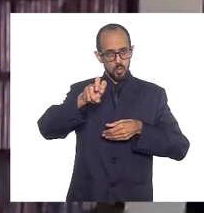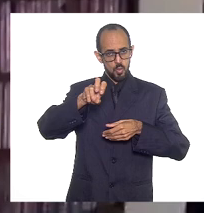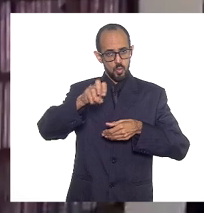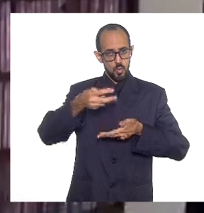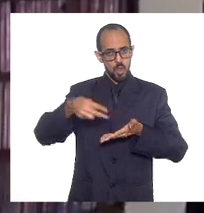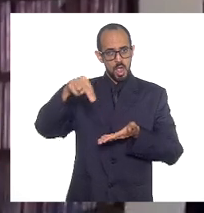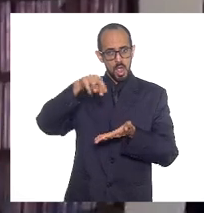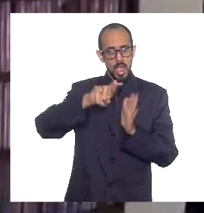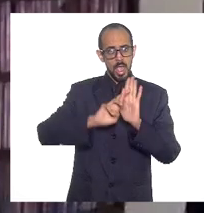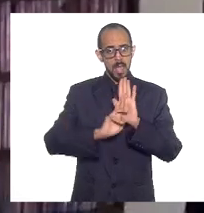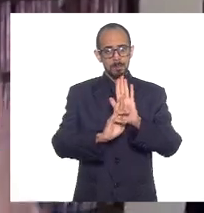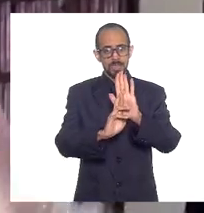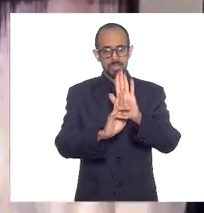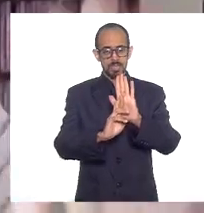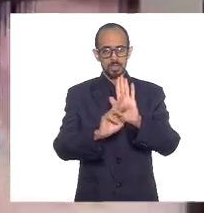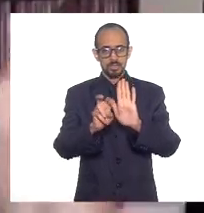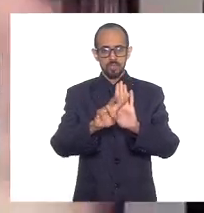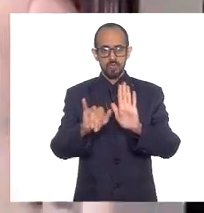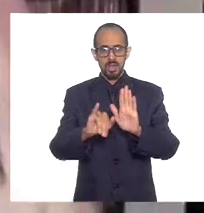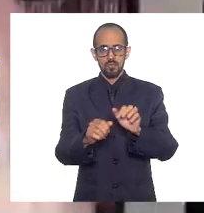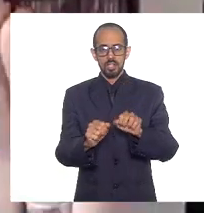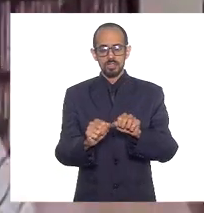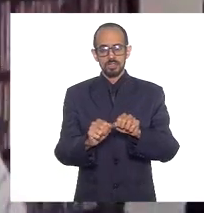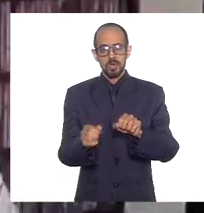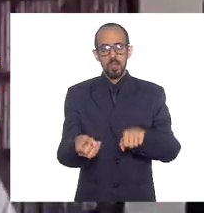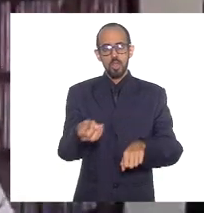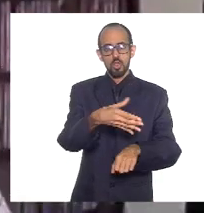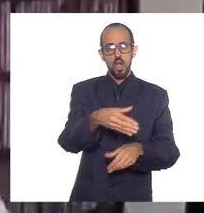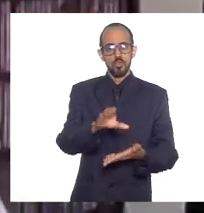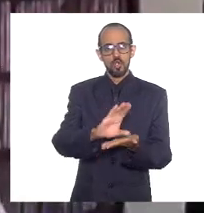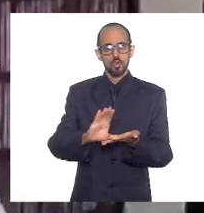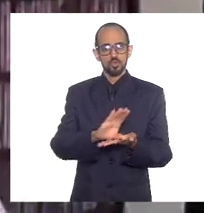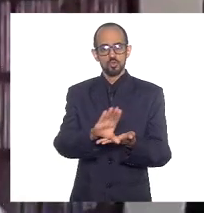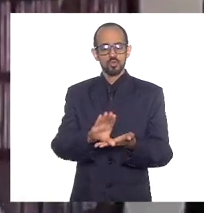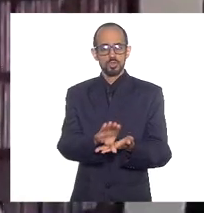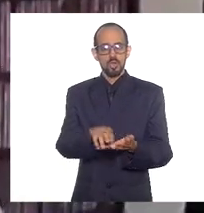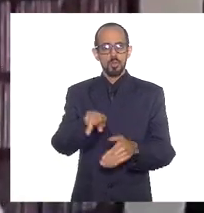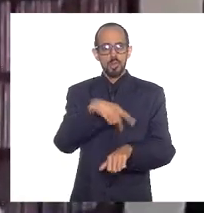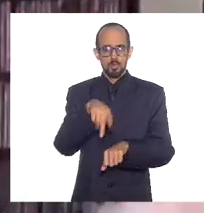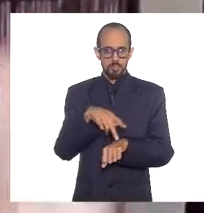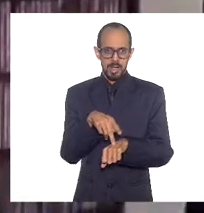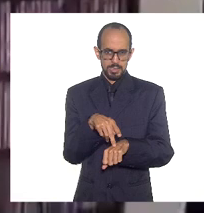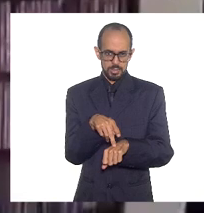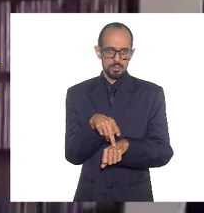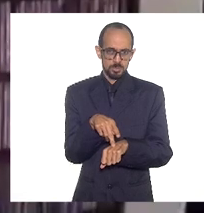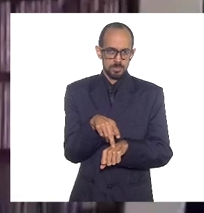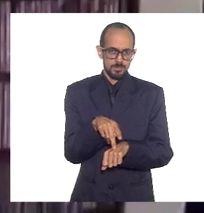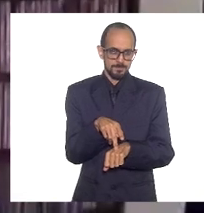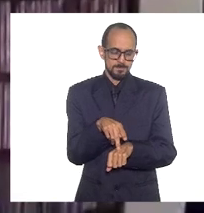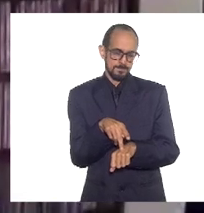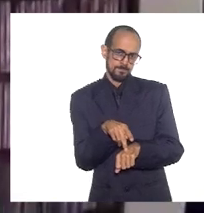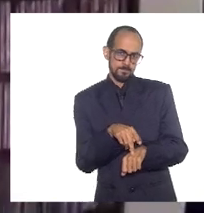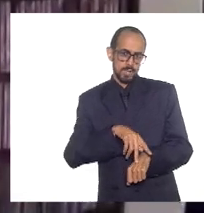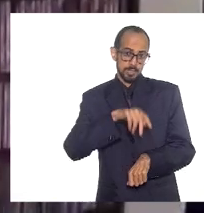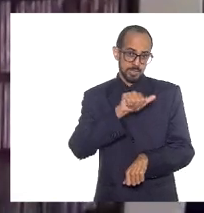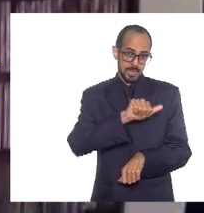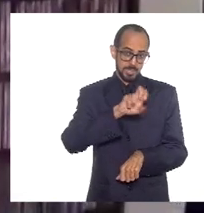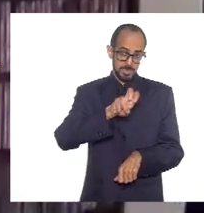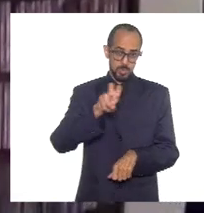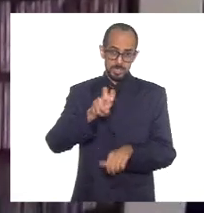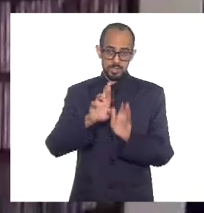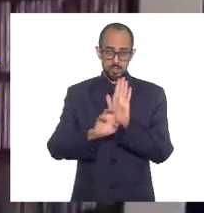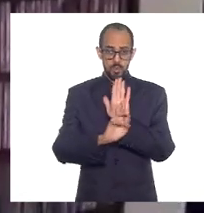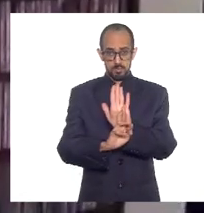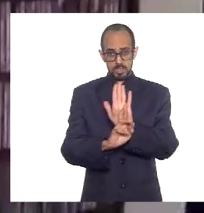né, que irão fazer uma nova Constituição para o Chile. Desses 155